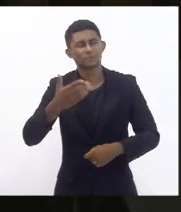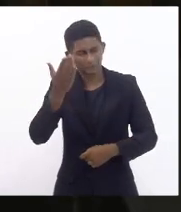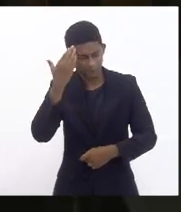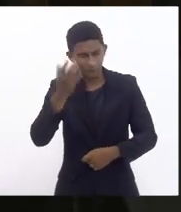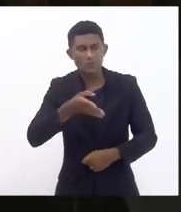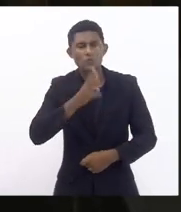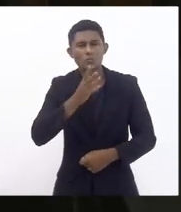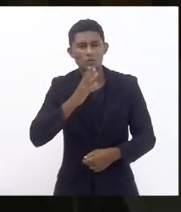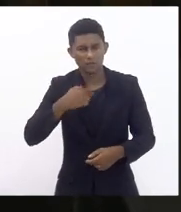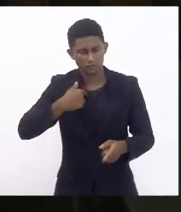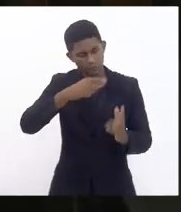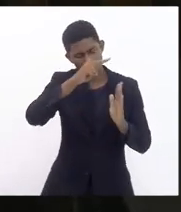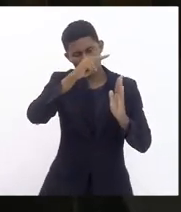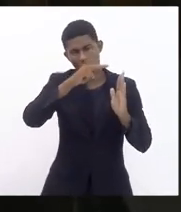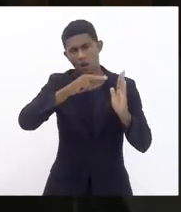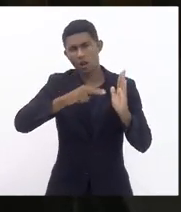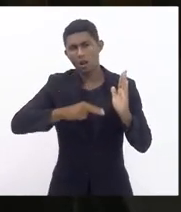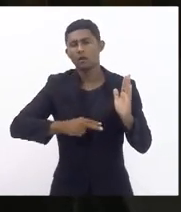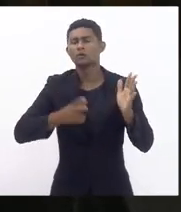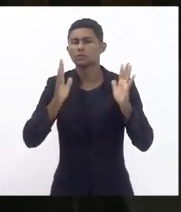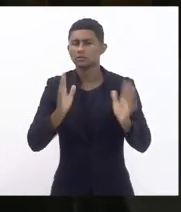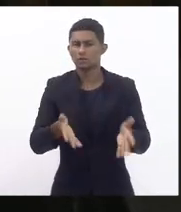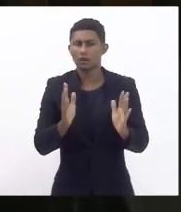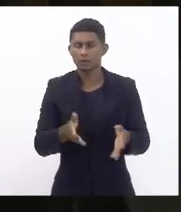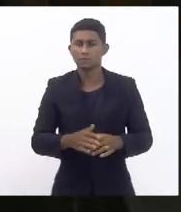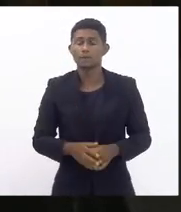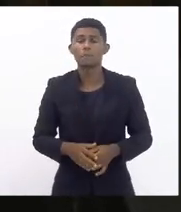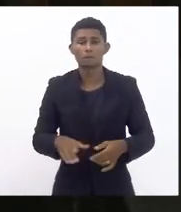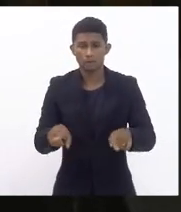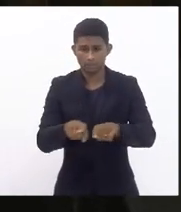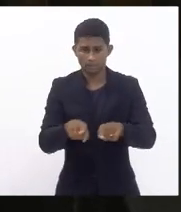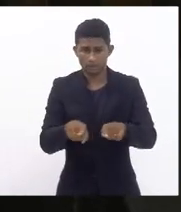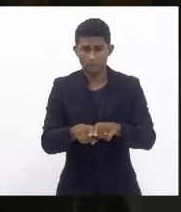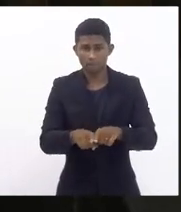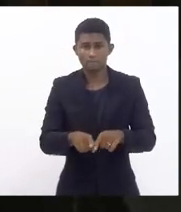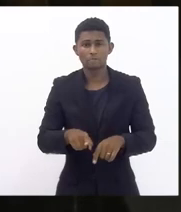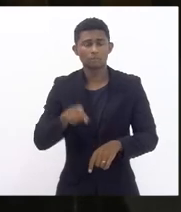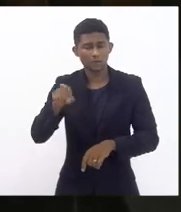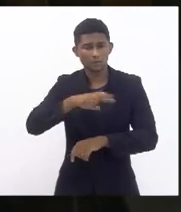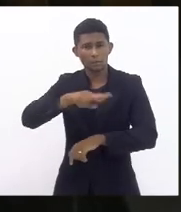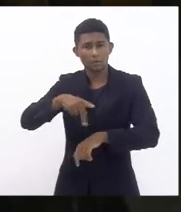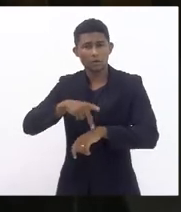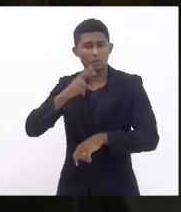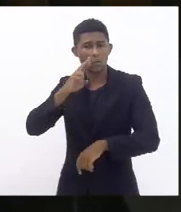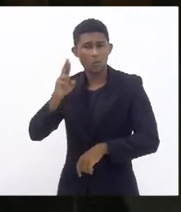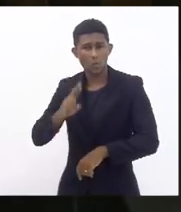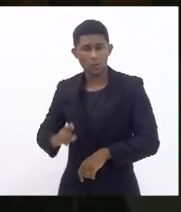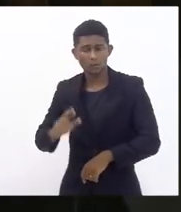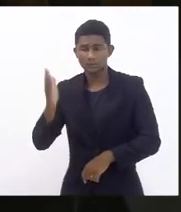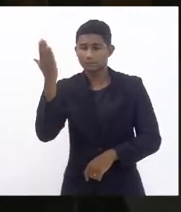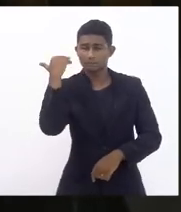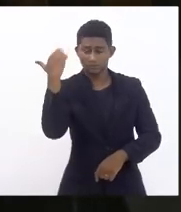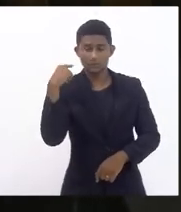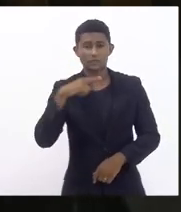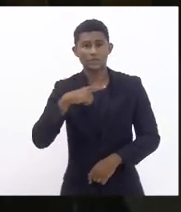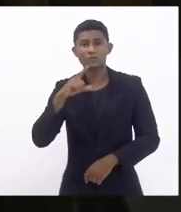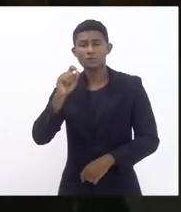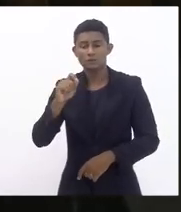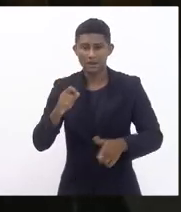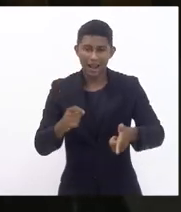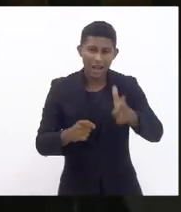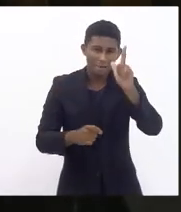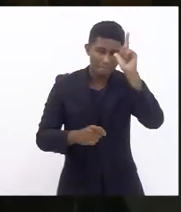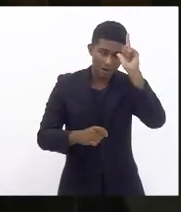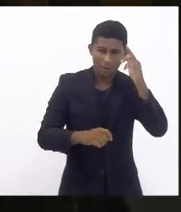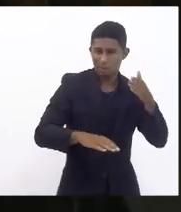Eu conheço a tragédia que viveu o povo russo com a invasão da Alemanha na